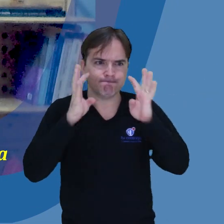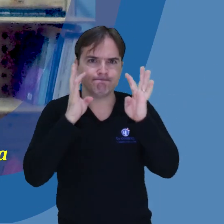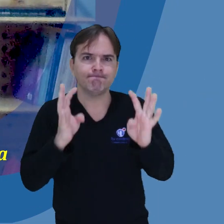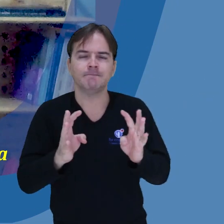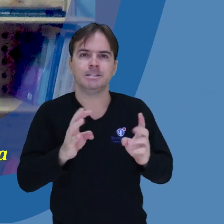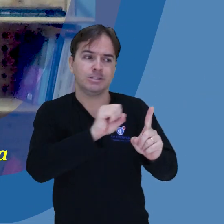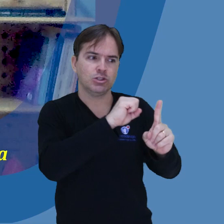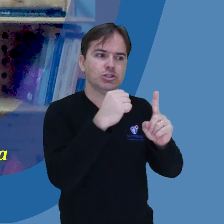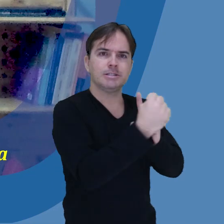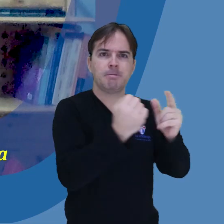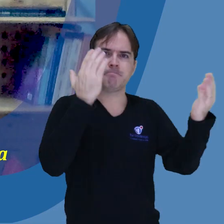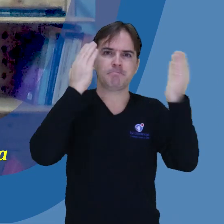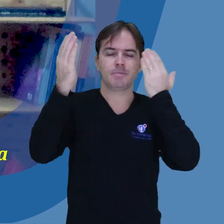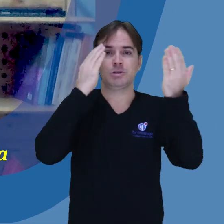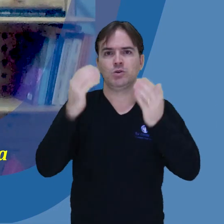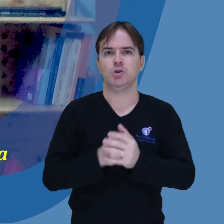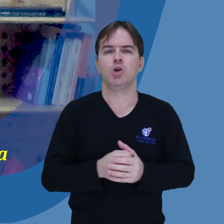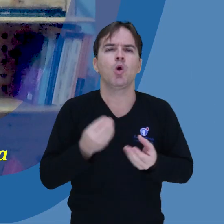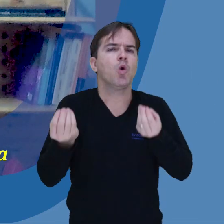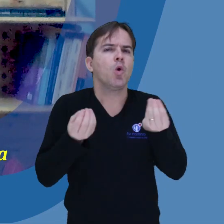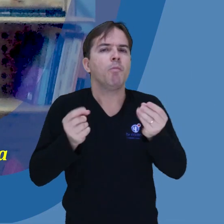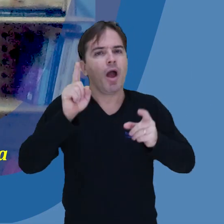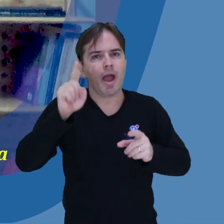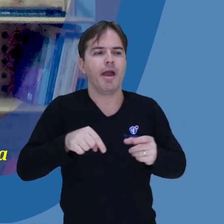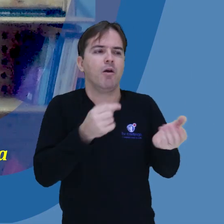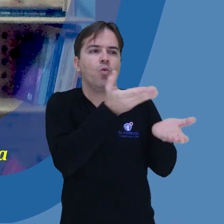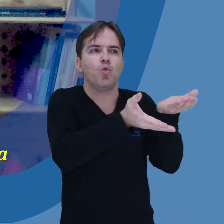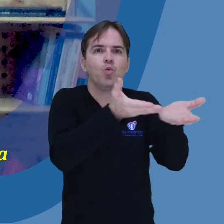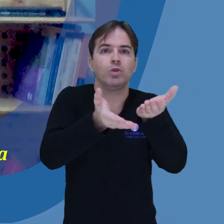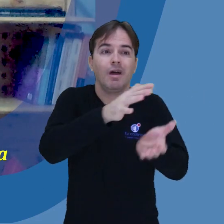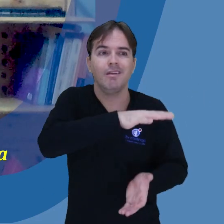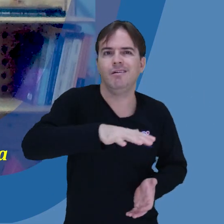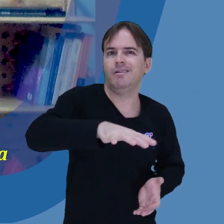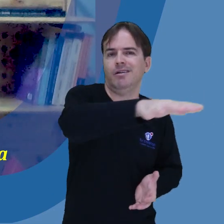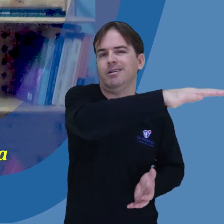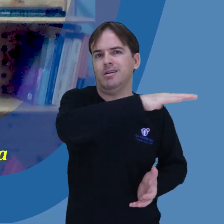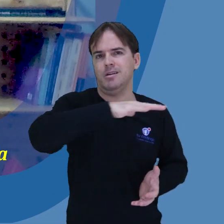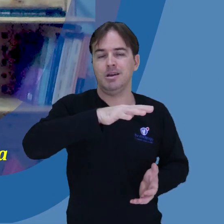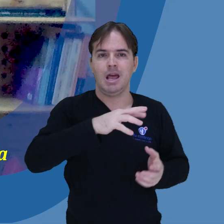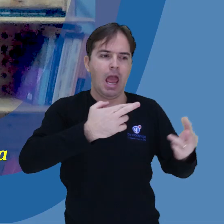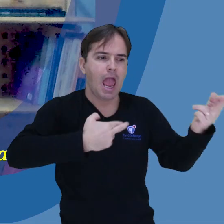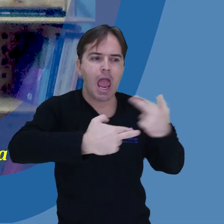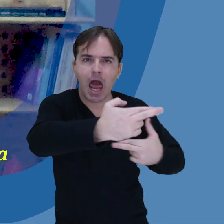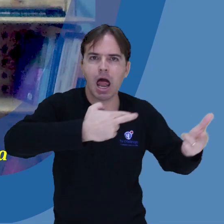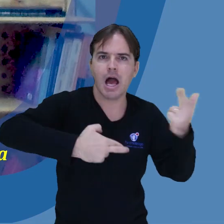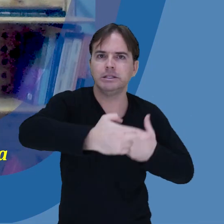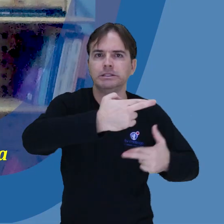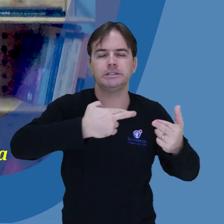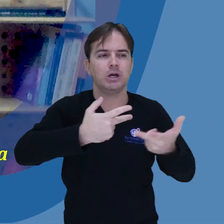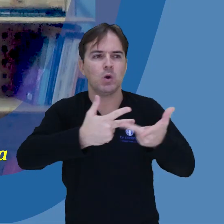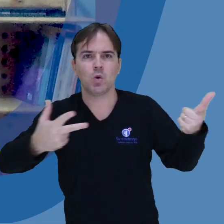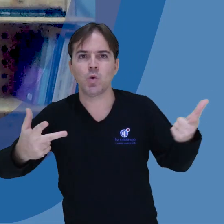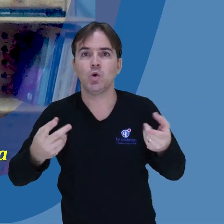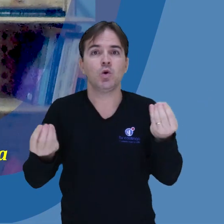pela valorização do cuidado no território. Pela valorização das relações dessa pessoa